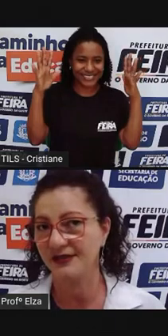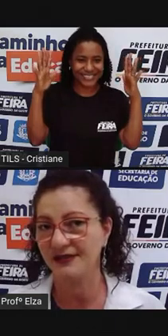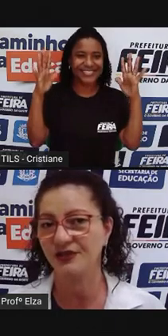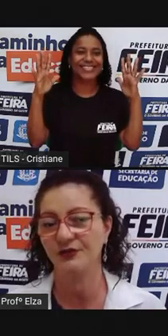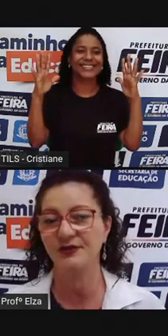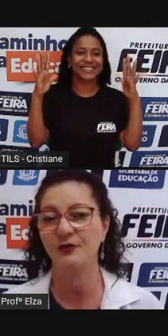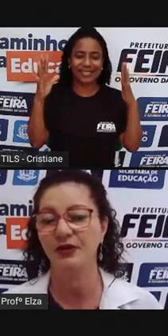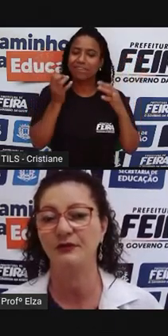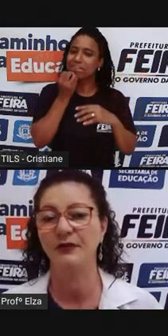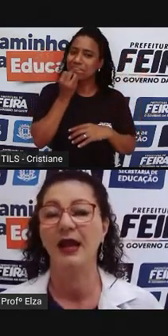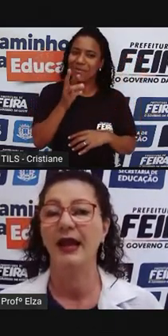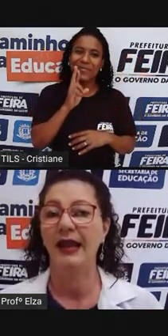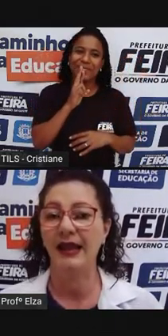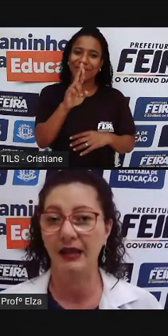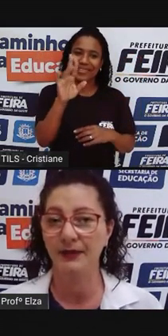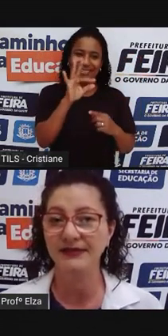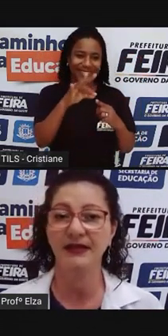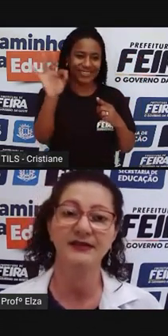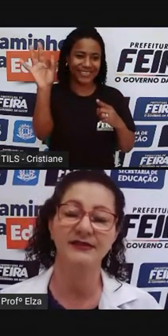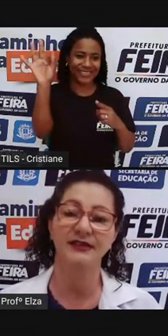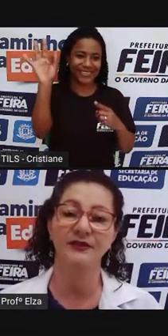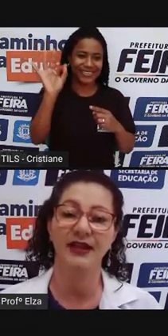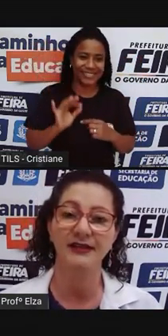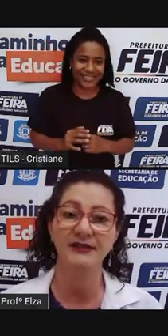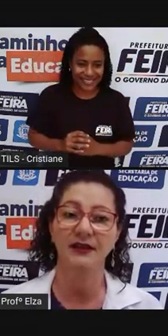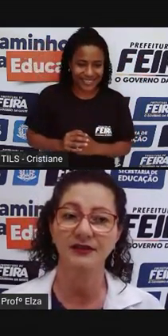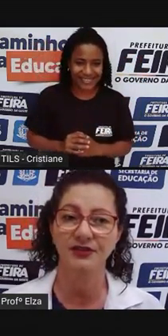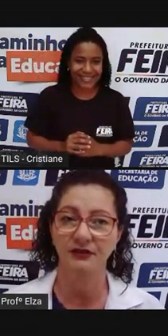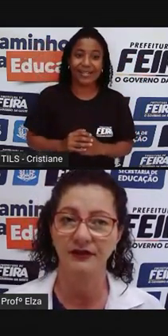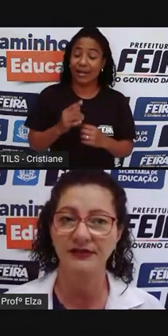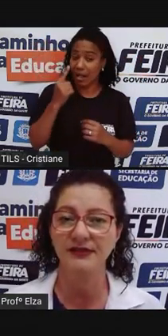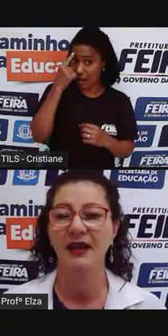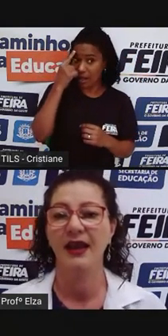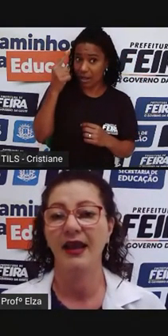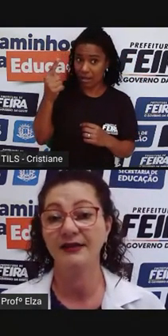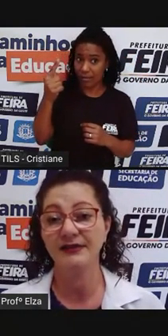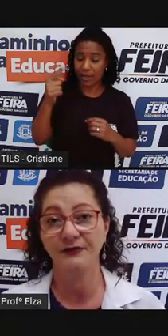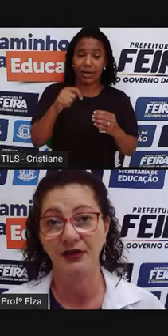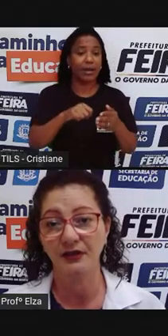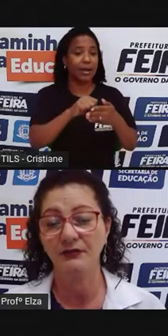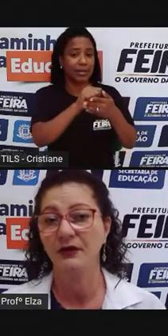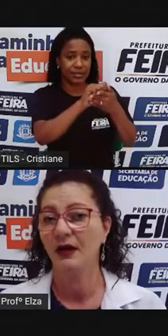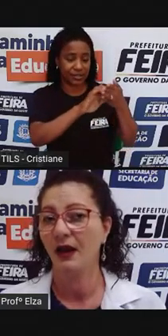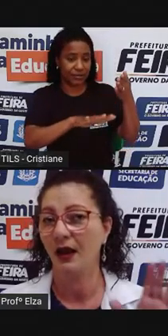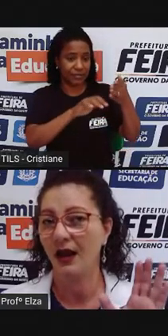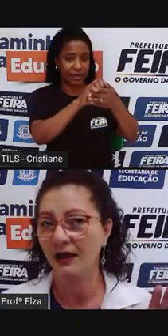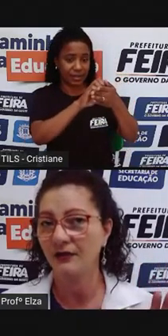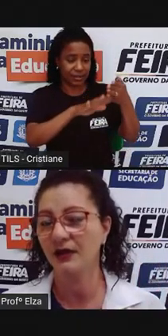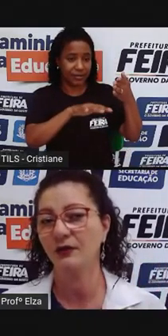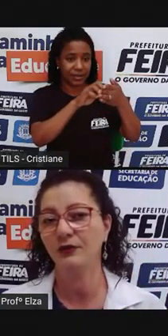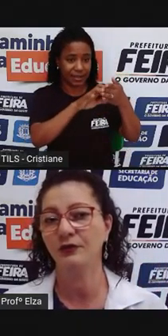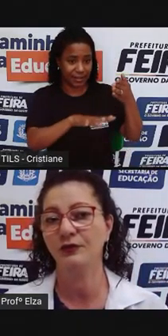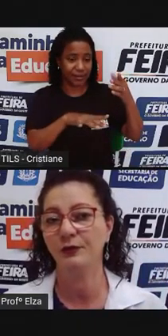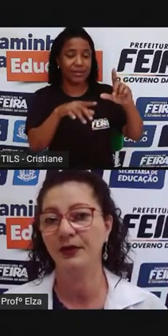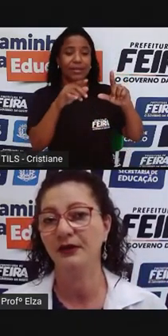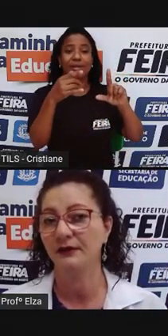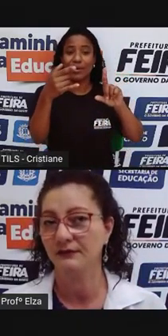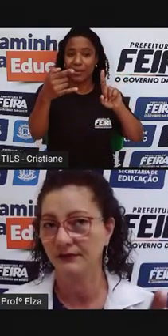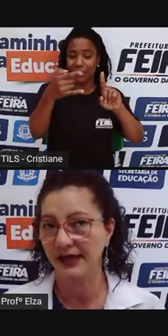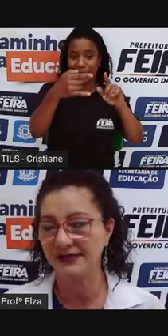todas as questões comigo. Lembre-se que essas atividades interativas, elas ficam lá no canal do